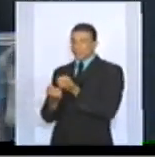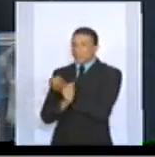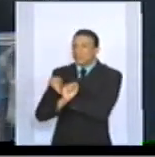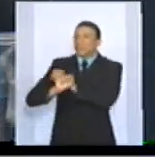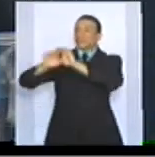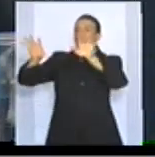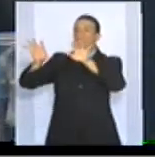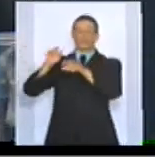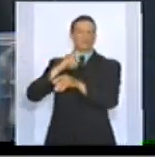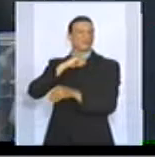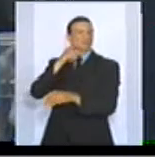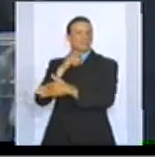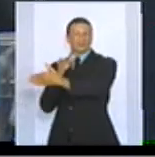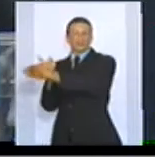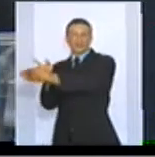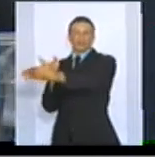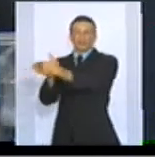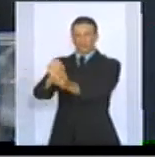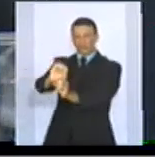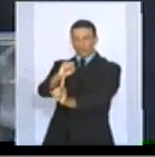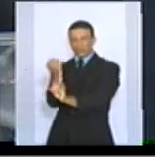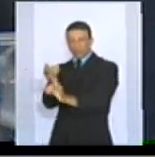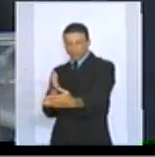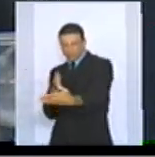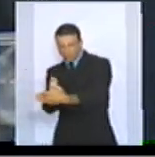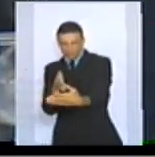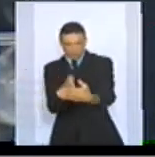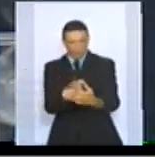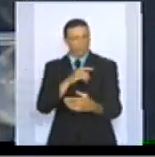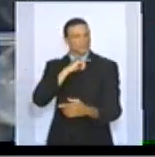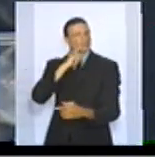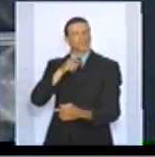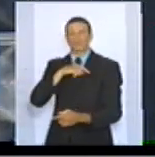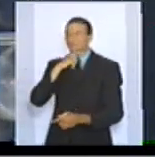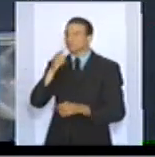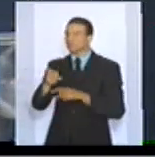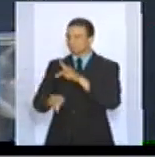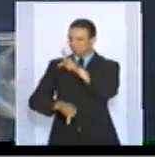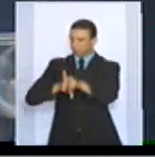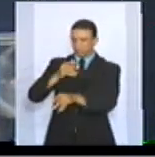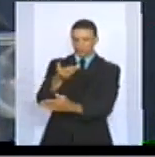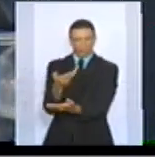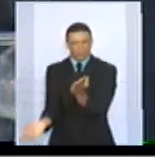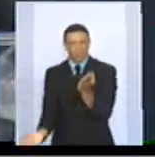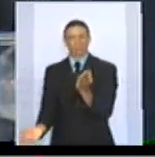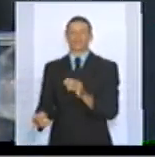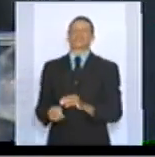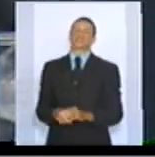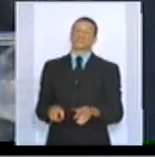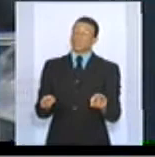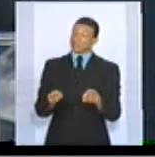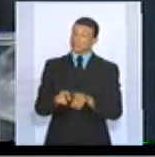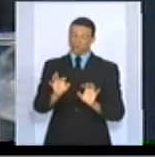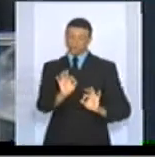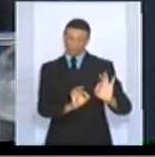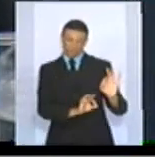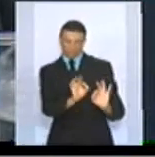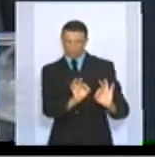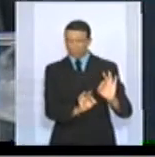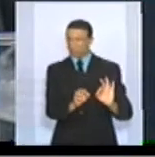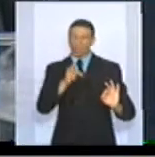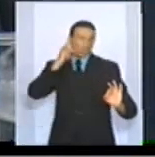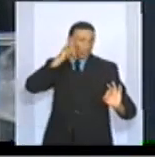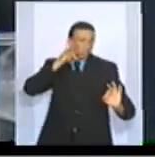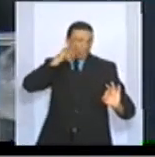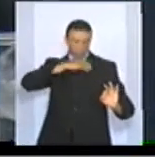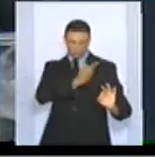filmes e essas obras à sociedade brasileira, à população brasileira. E tivemos algumas iniciativas de regulação e de políticas